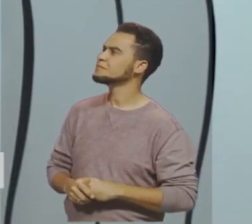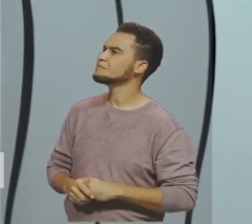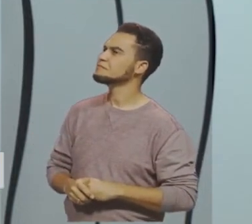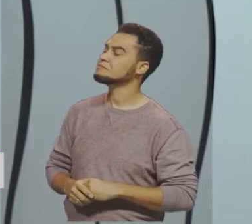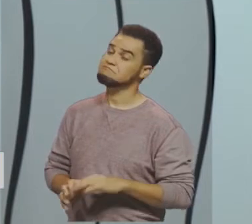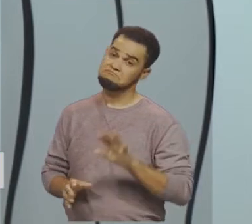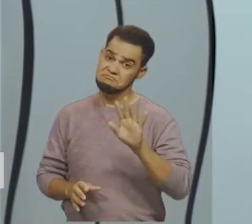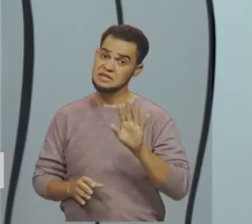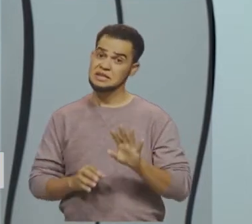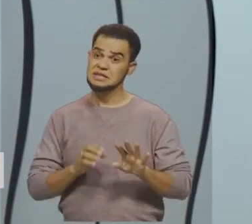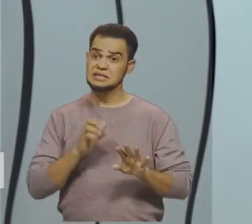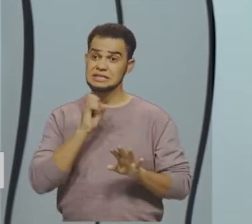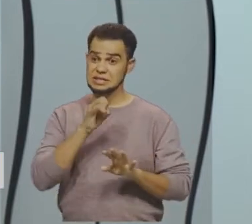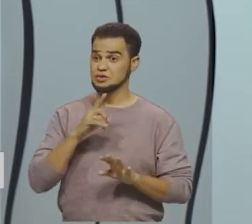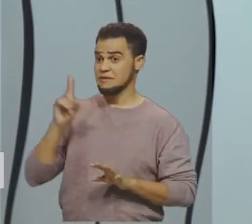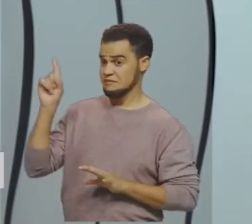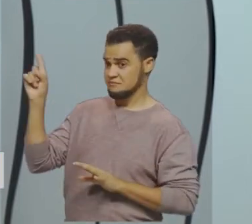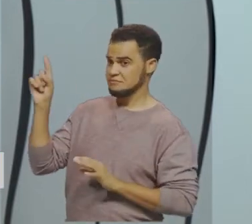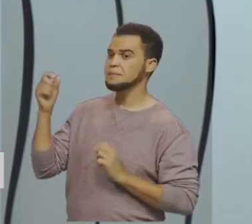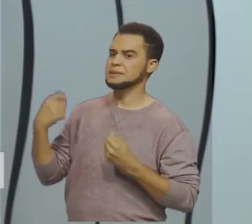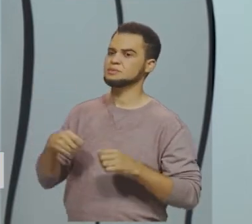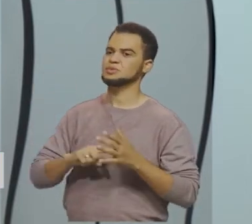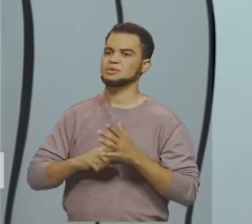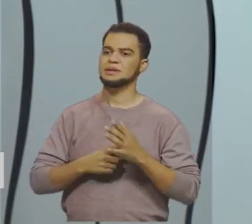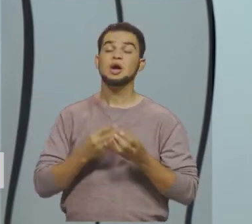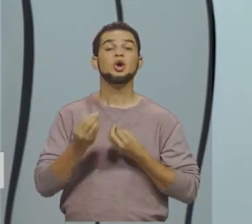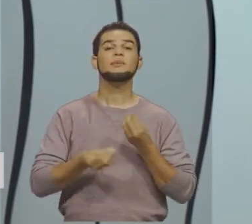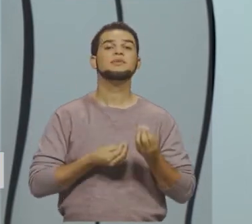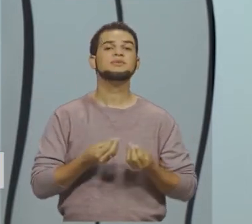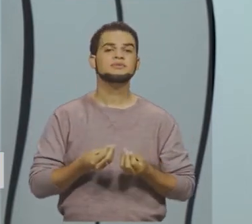tiver assim, sim, tem que multiplicar. Como é que eu vou multiplicar?